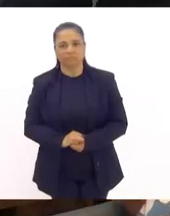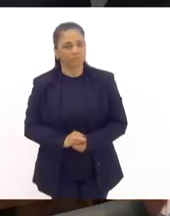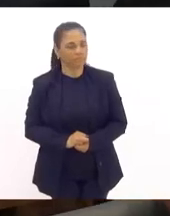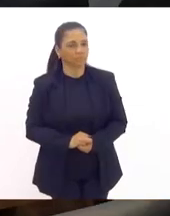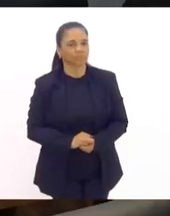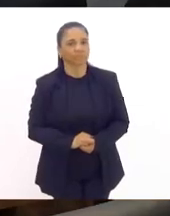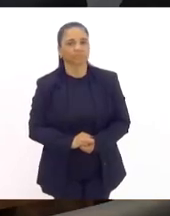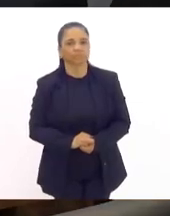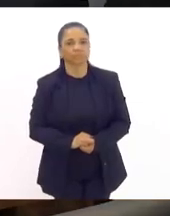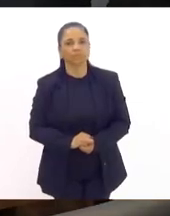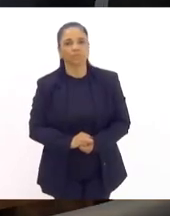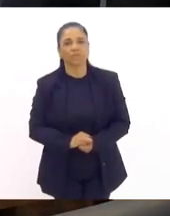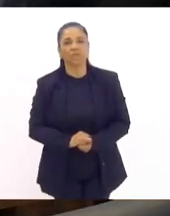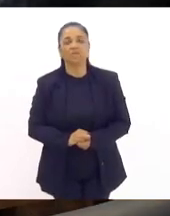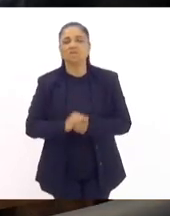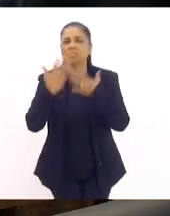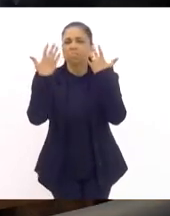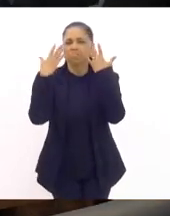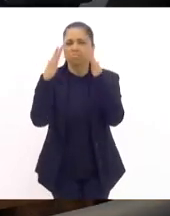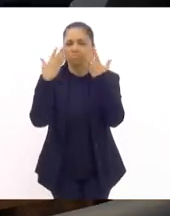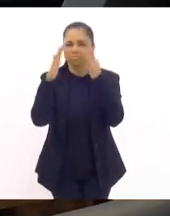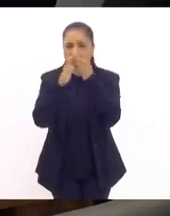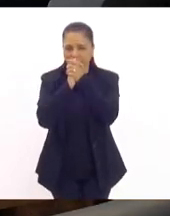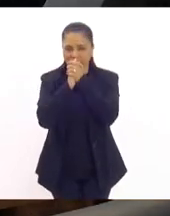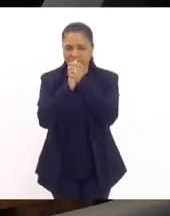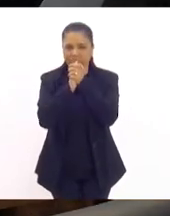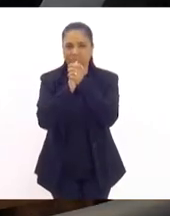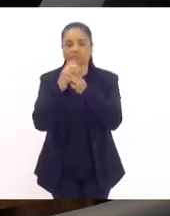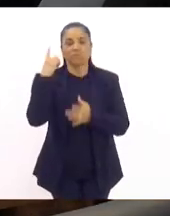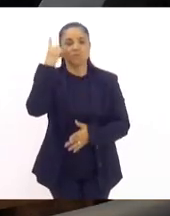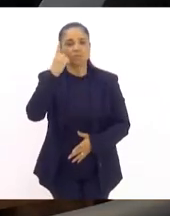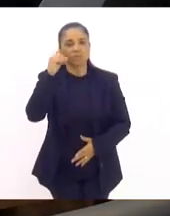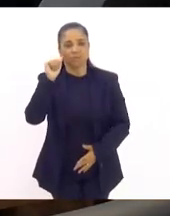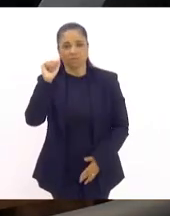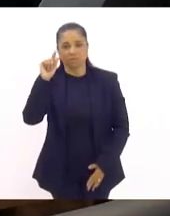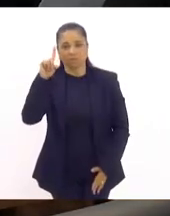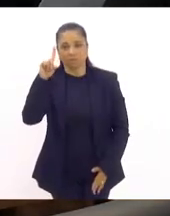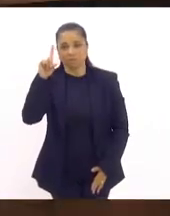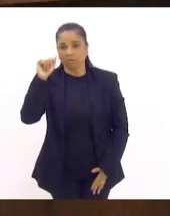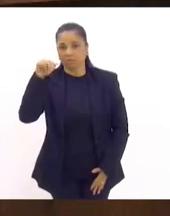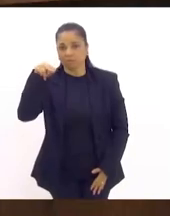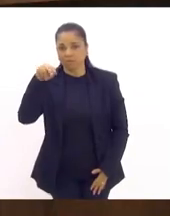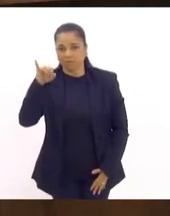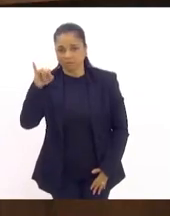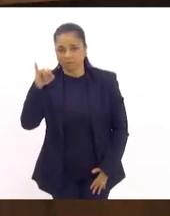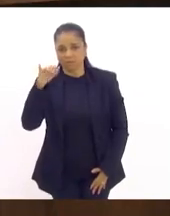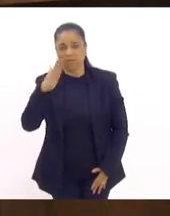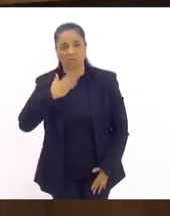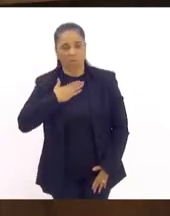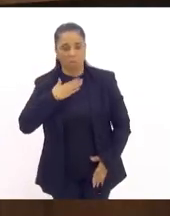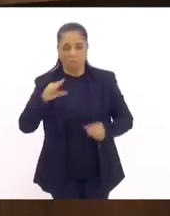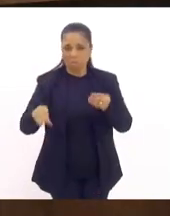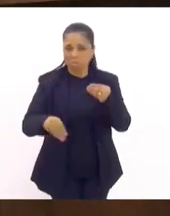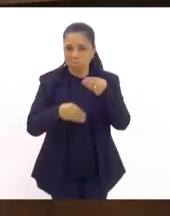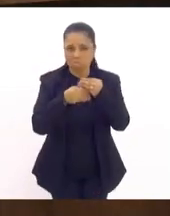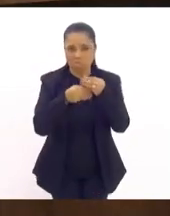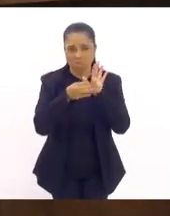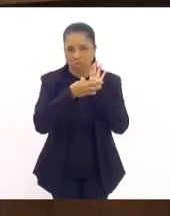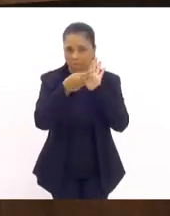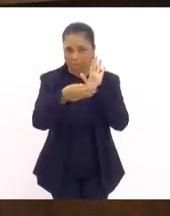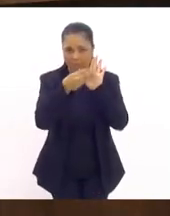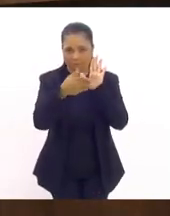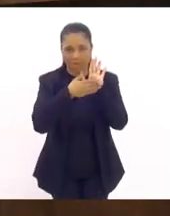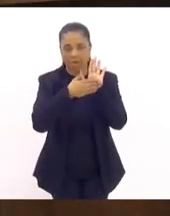Presidente, parabenizar a deputada Dani, mas não precisa ser, deputada Dani, sob forma de uma emenda, mas se Vossa Excelência